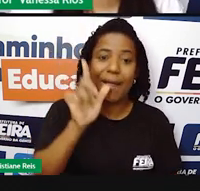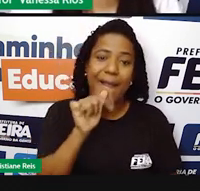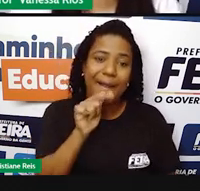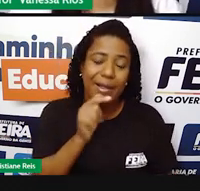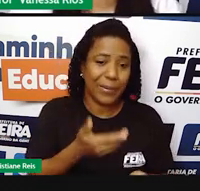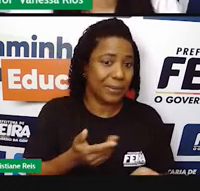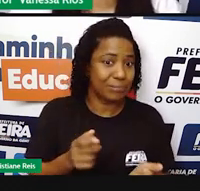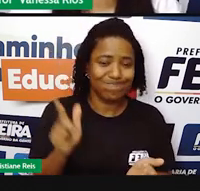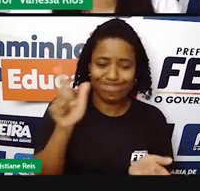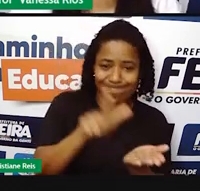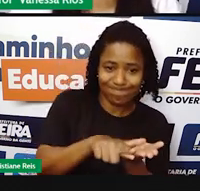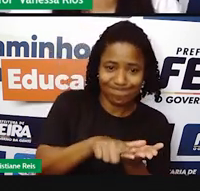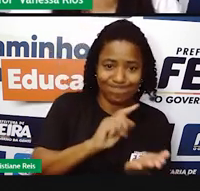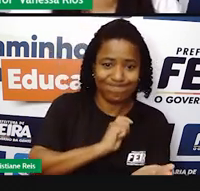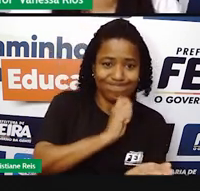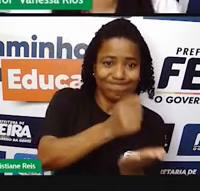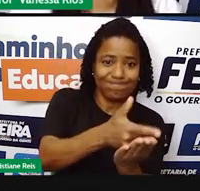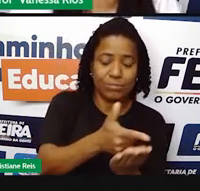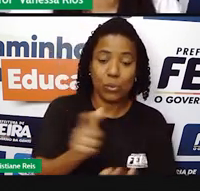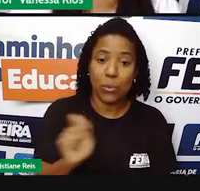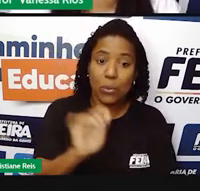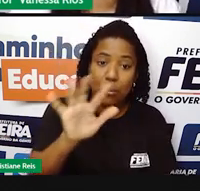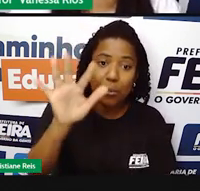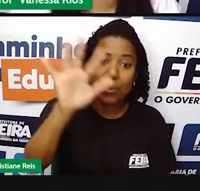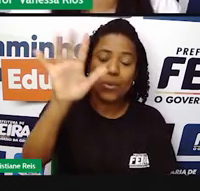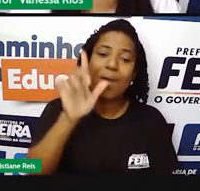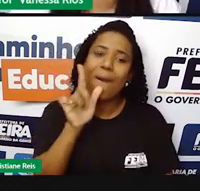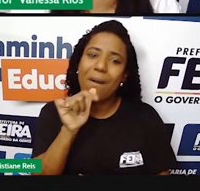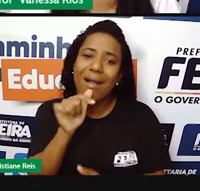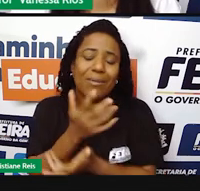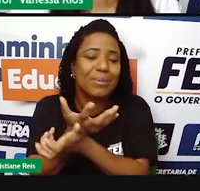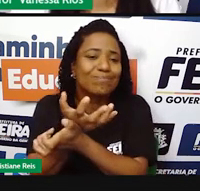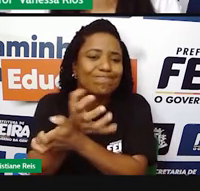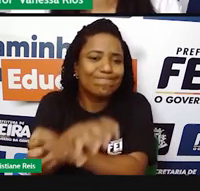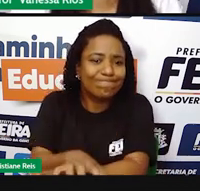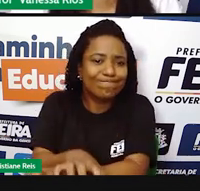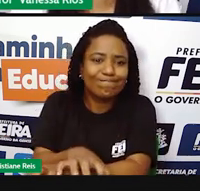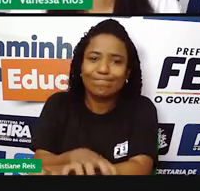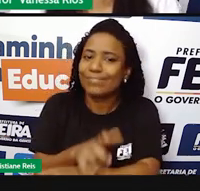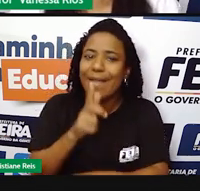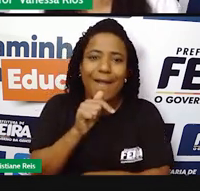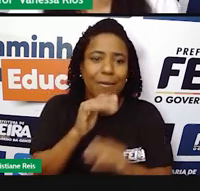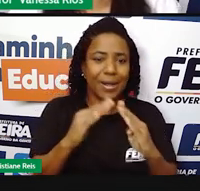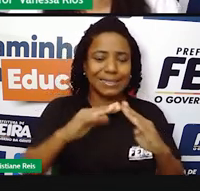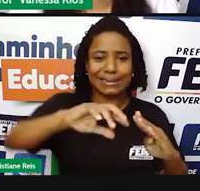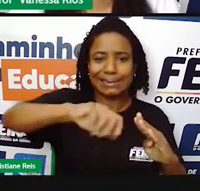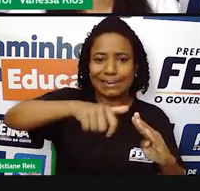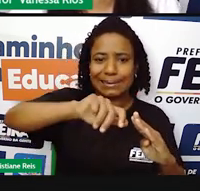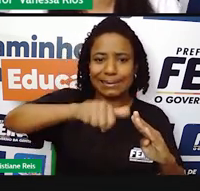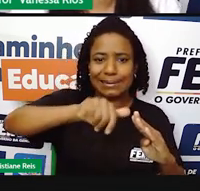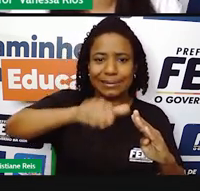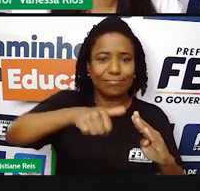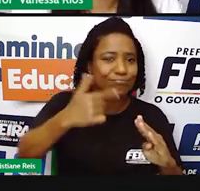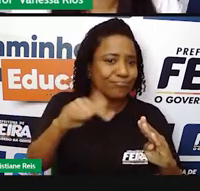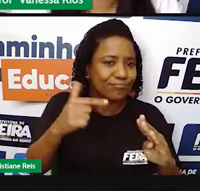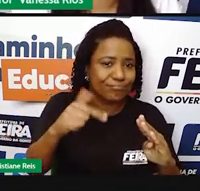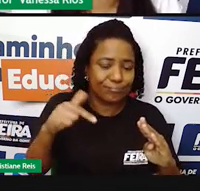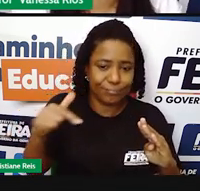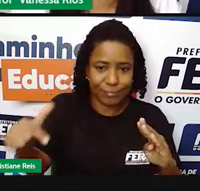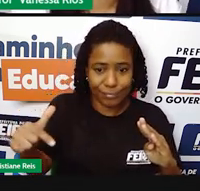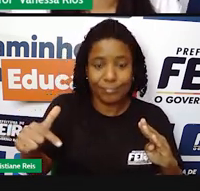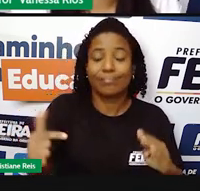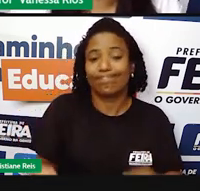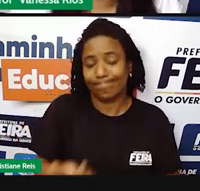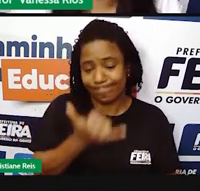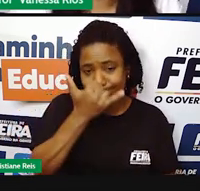falta de água e por outros e outros motivos, né, que fazem com que esse tipo de desperdício acabe chegando também no bolso